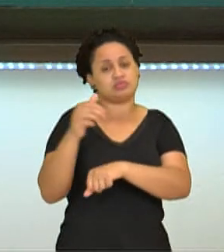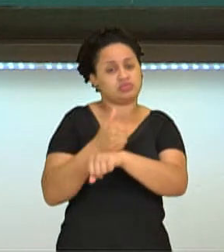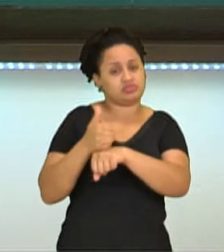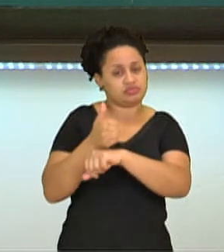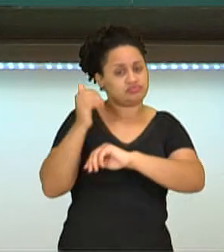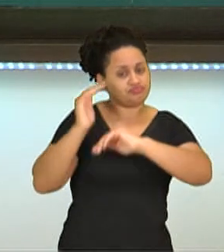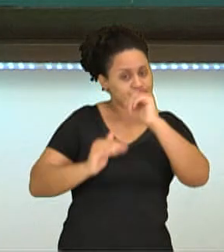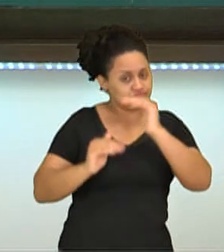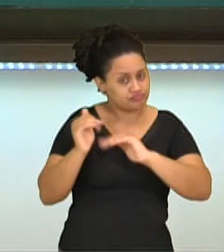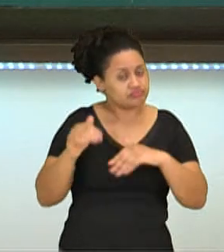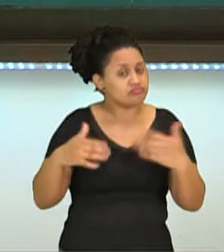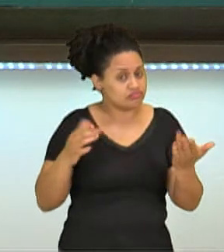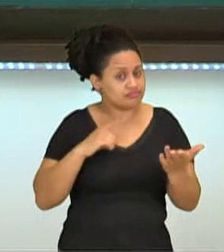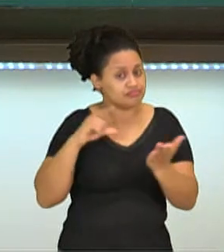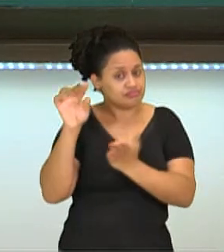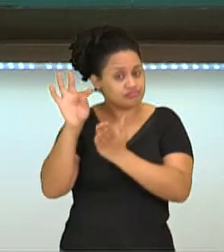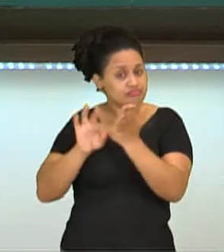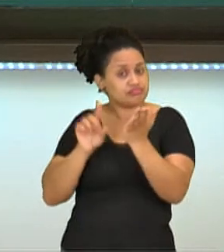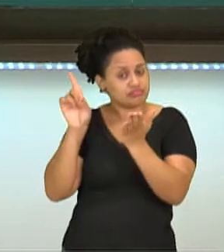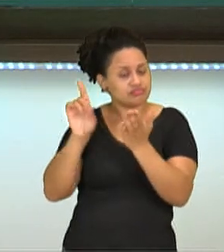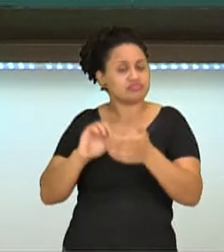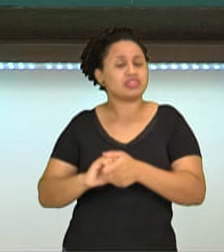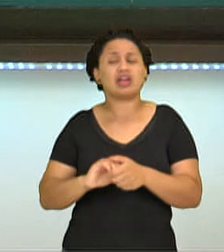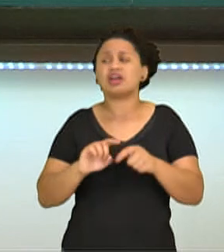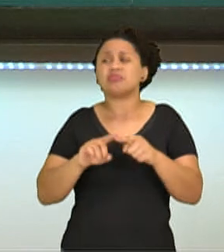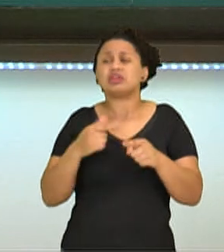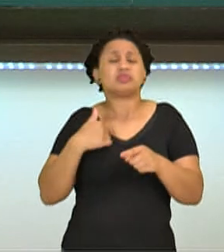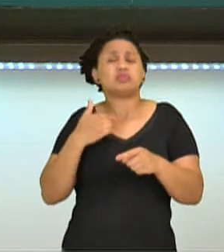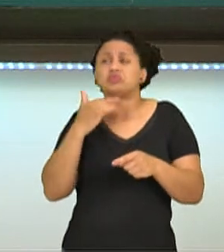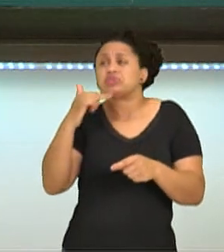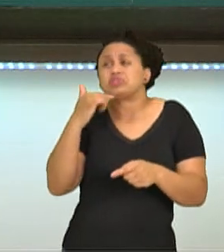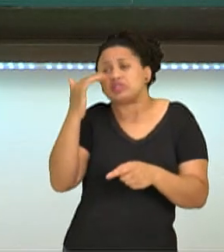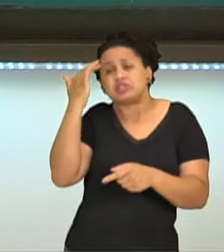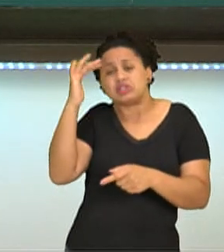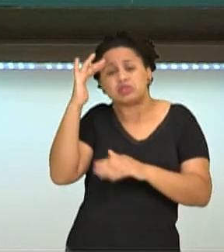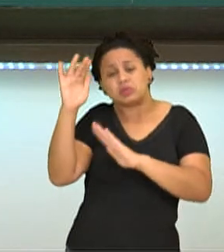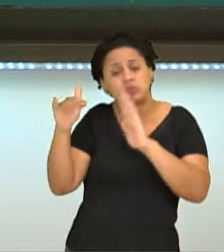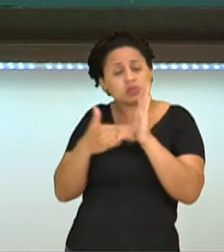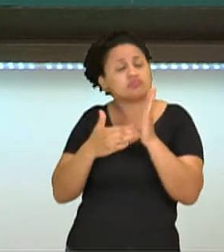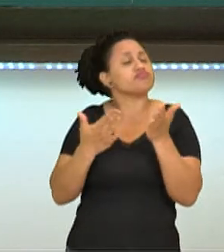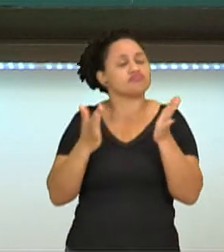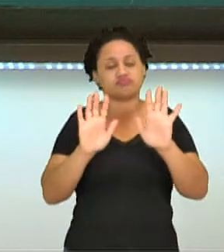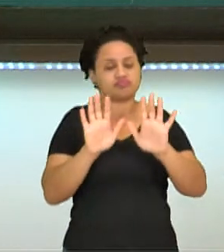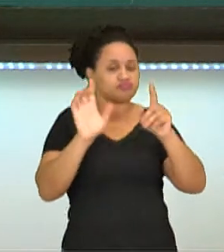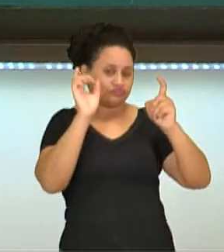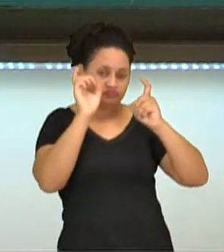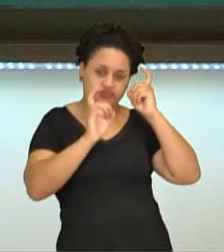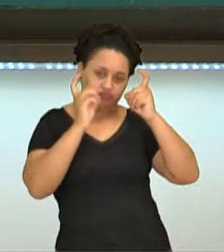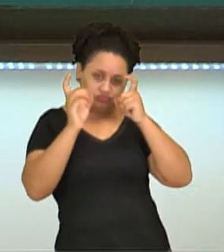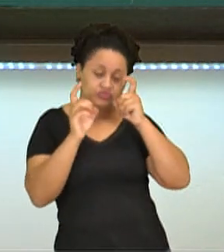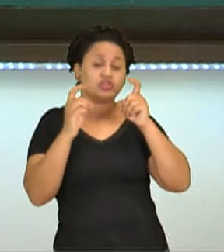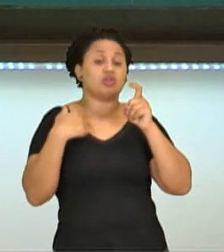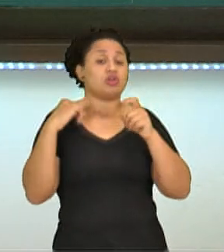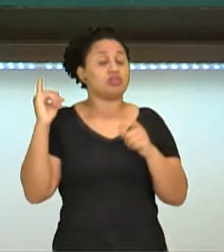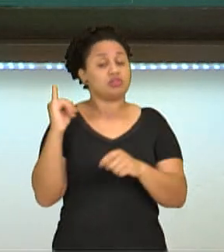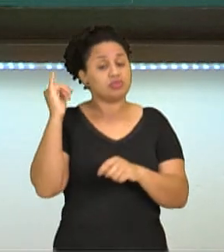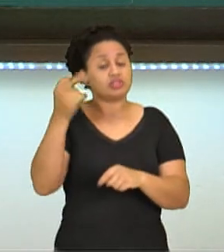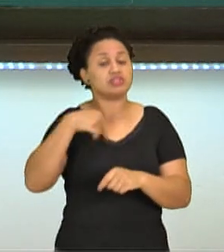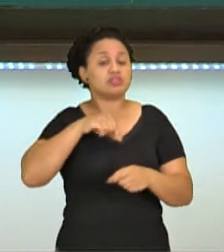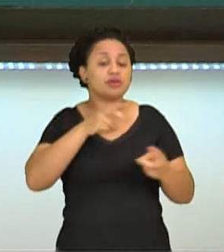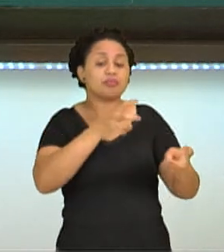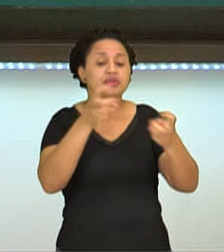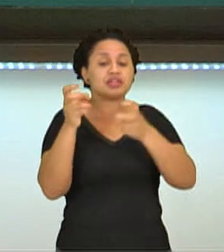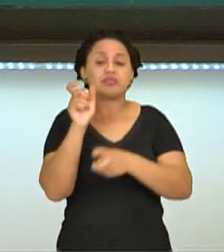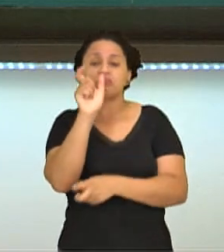Mas, teacher, eu não consegui entender tudo que o texto está dizendo. Não se preocupe, o importante é nós reconhecermos